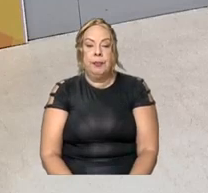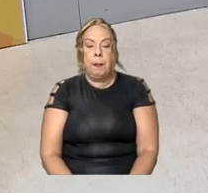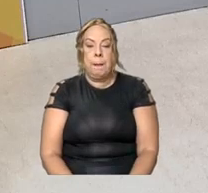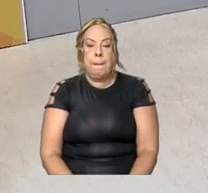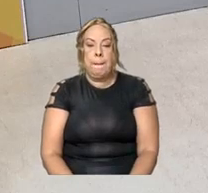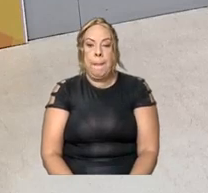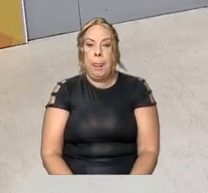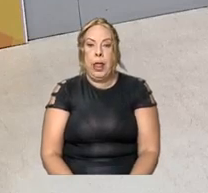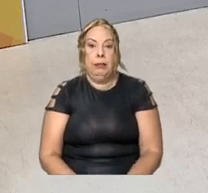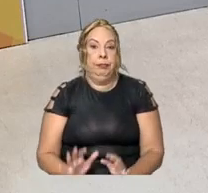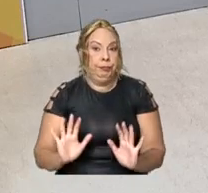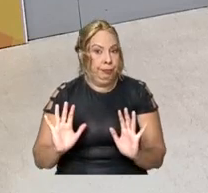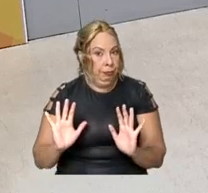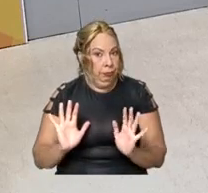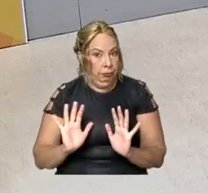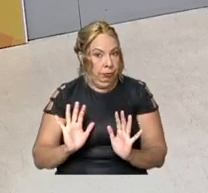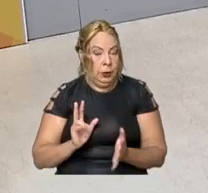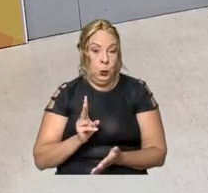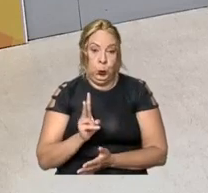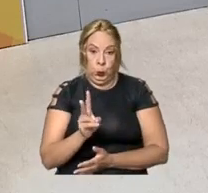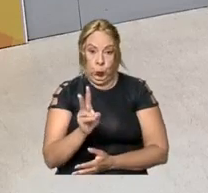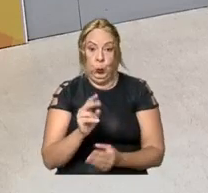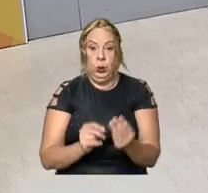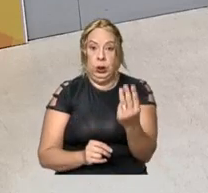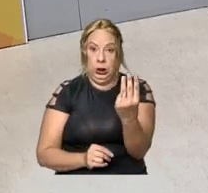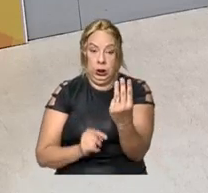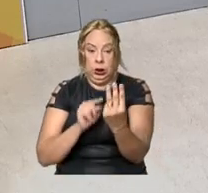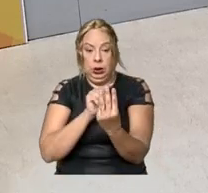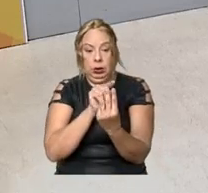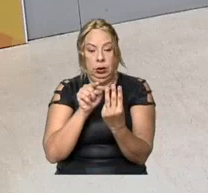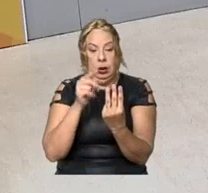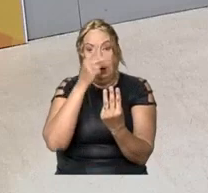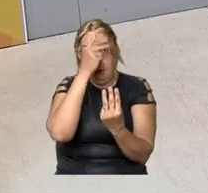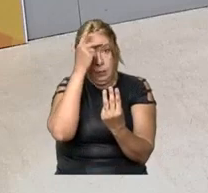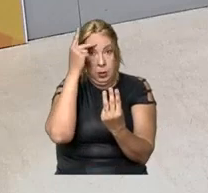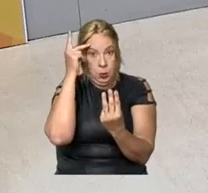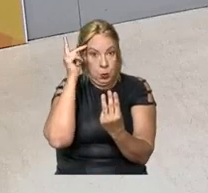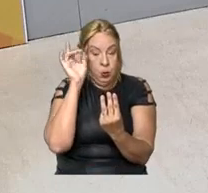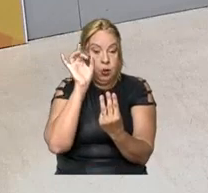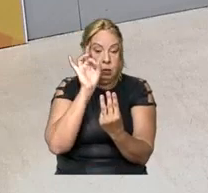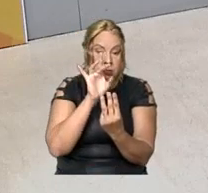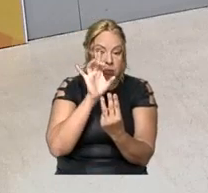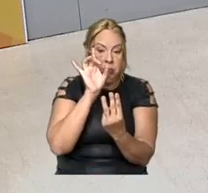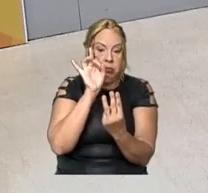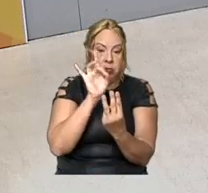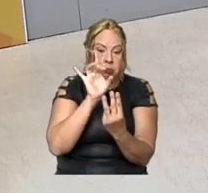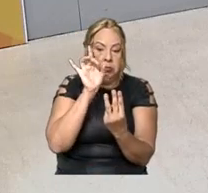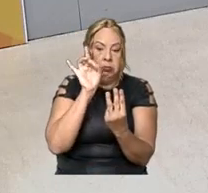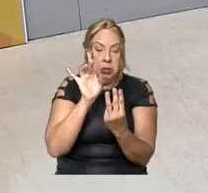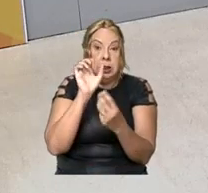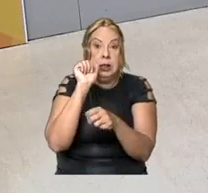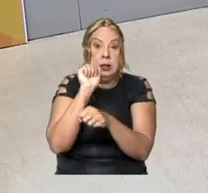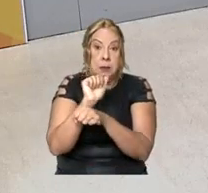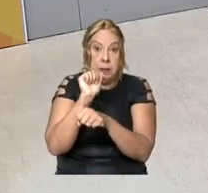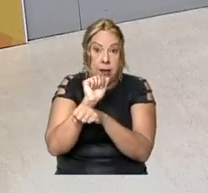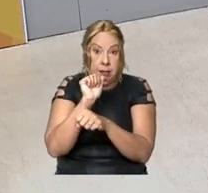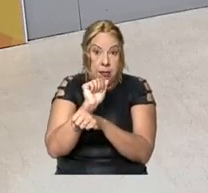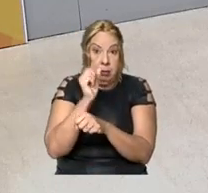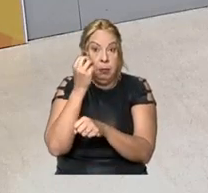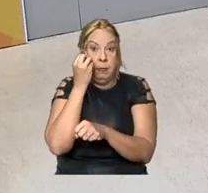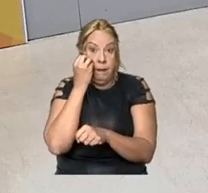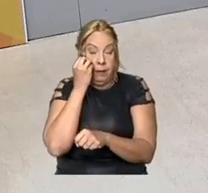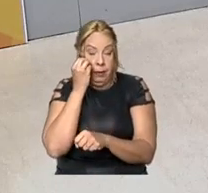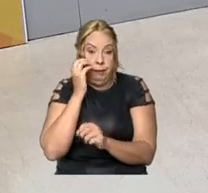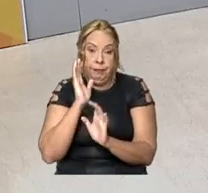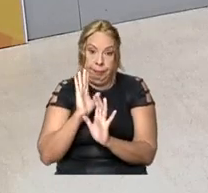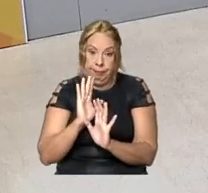48. Nada mudou, continuam os 3 candidatos ao terceiro prêmio esperando a bolinha decisiva. Ninguém encostou, mais uma bolinha